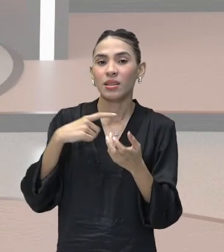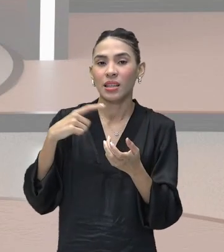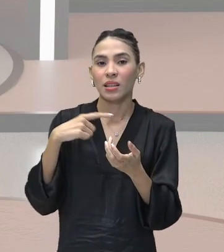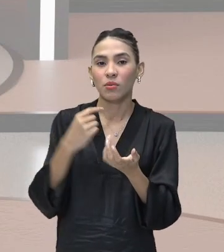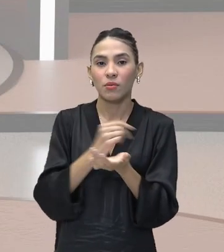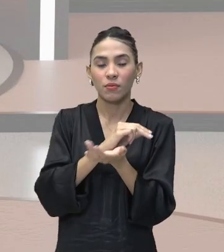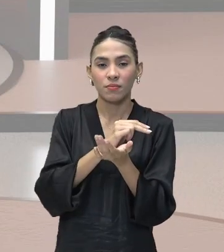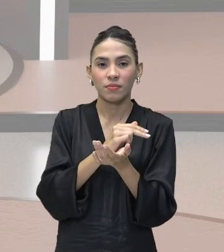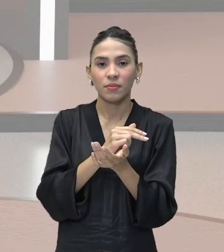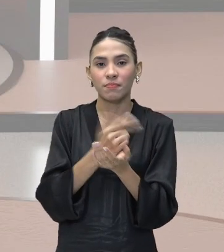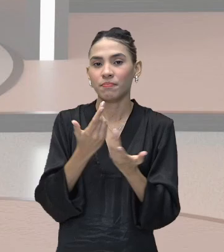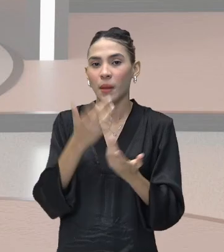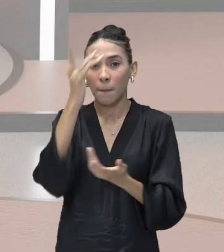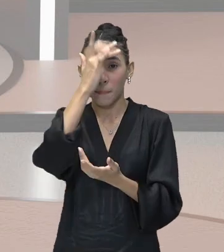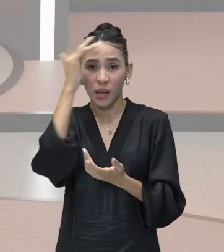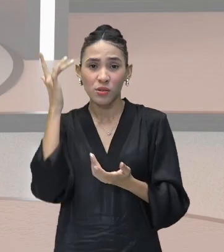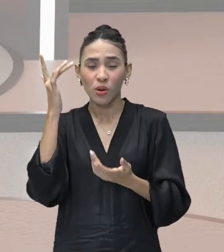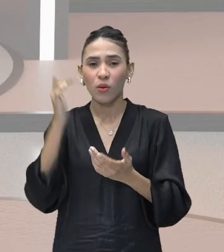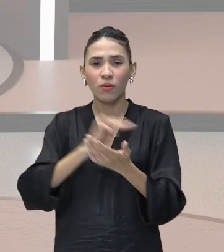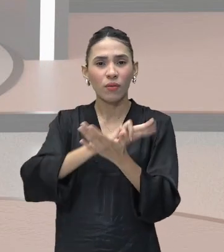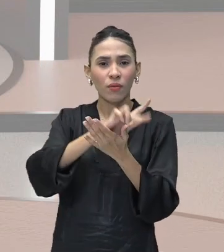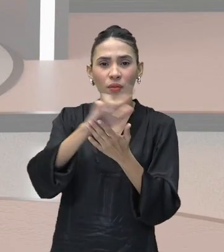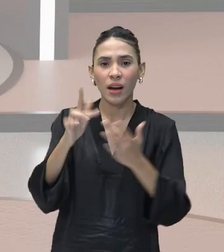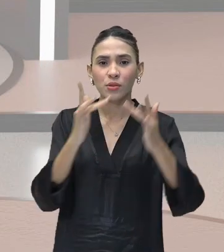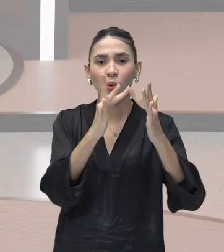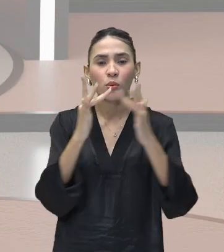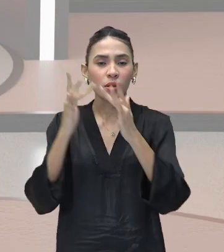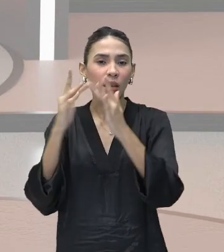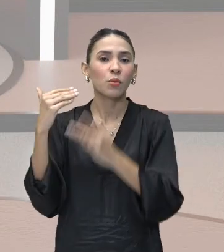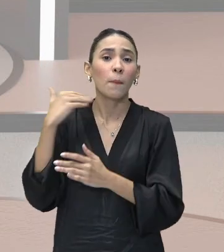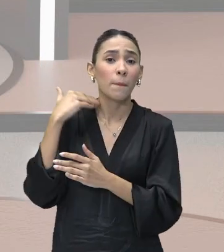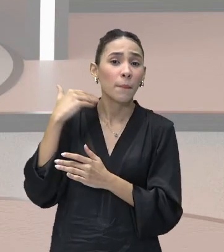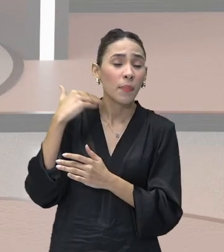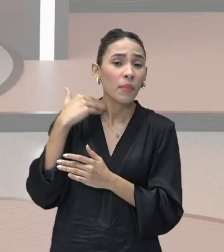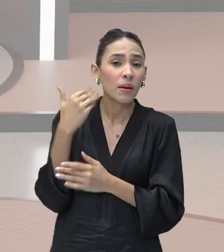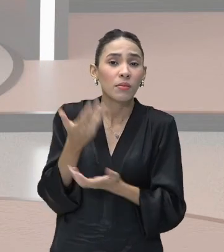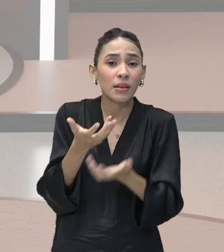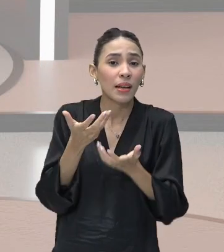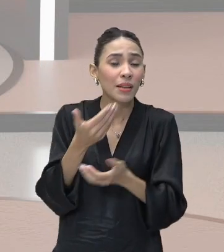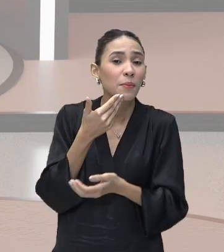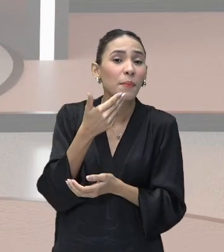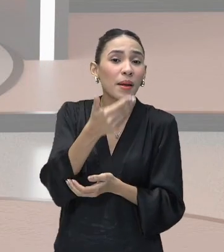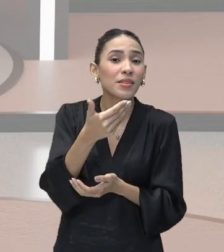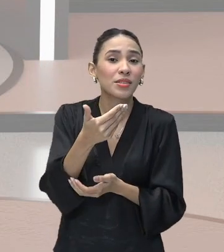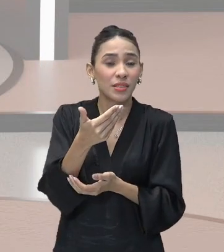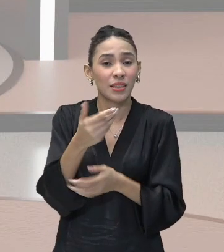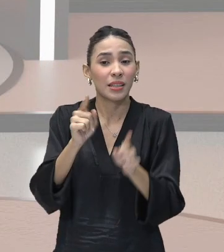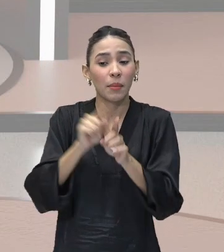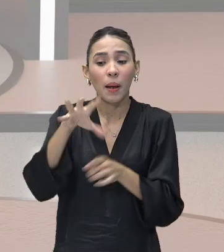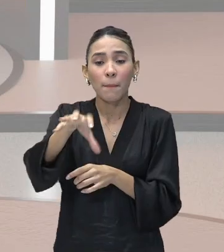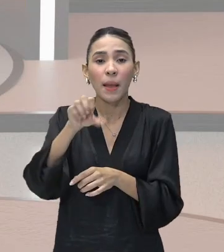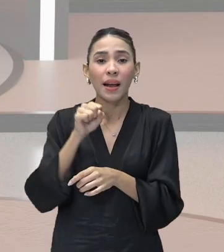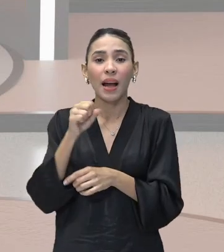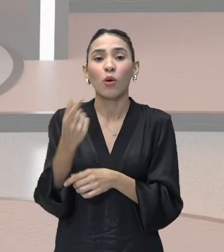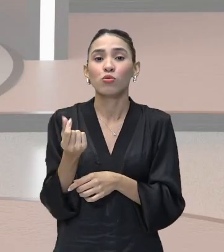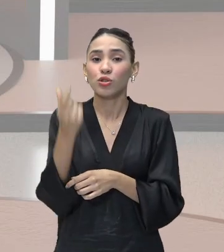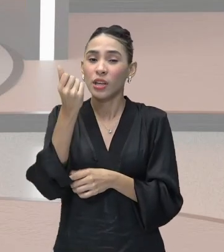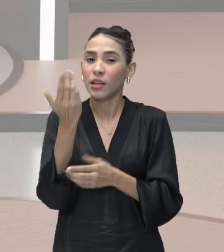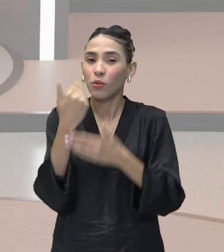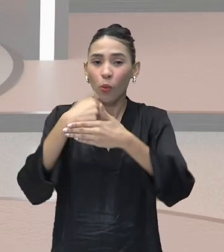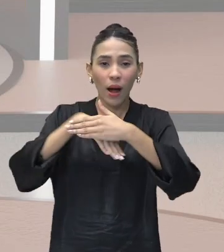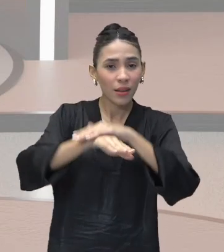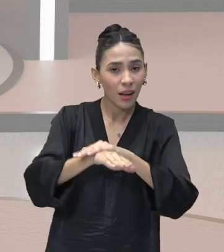gente nas portas dos bancos tentando fazer o quê? Pegar o dinheiro que tinha investido ali ou que estava ali